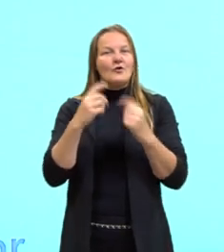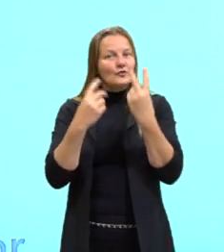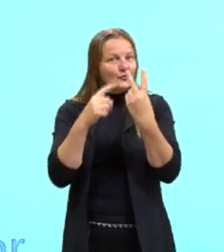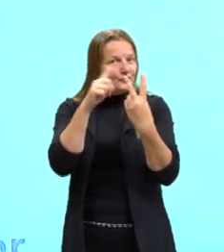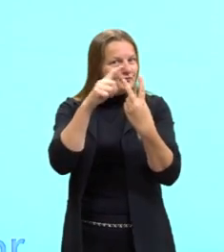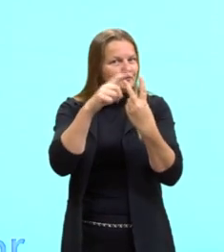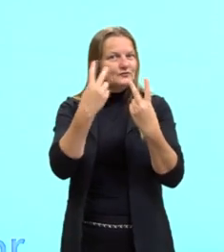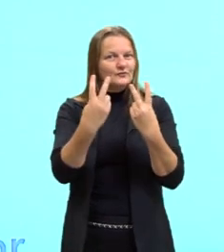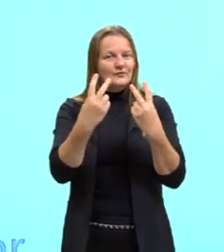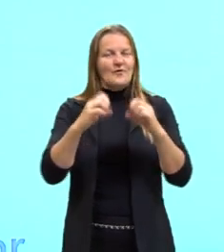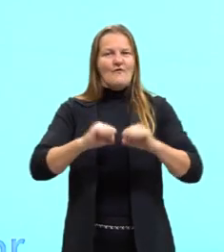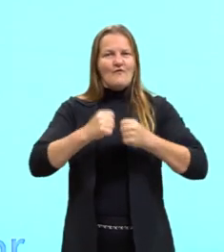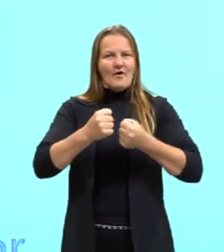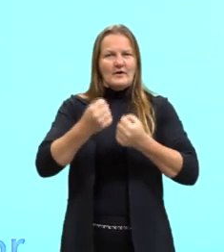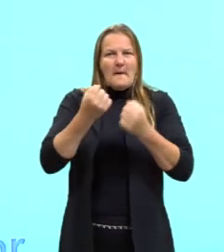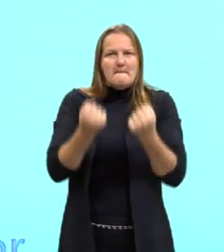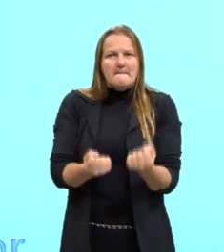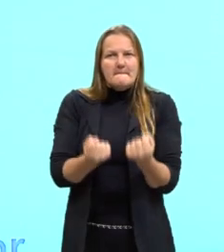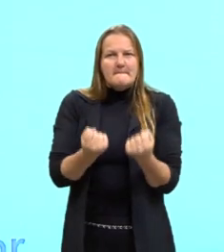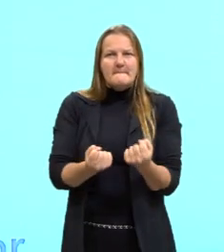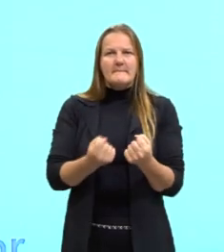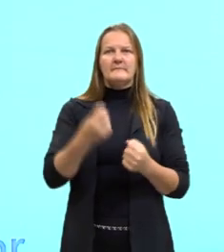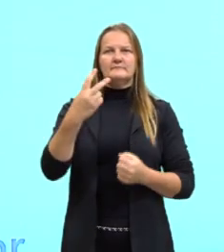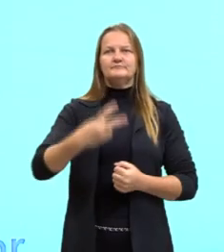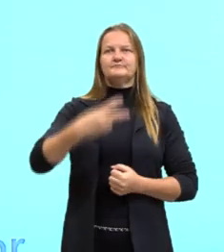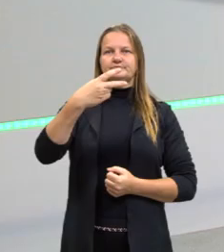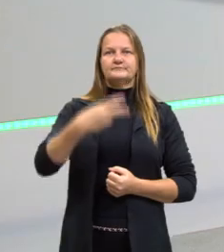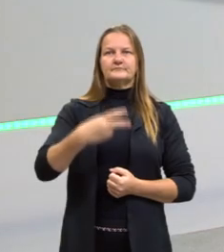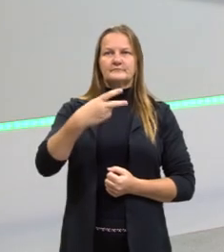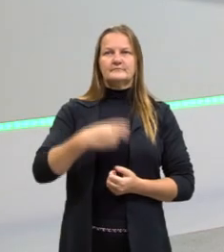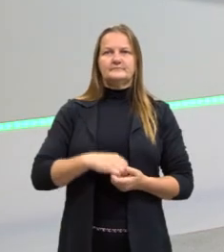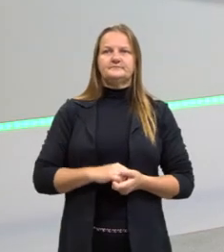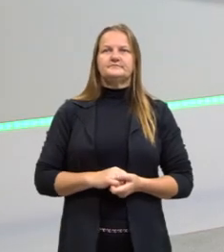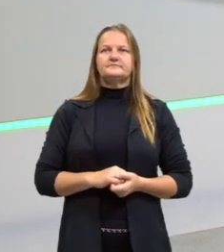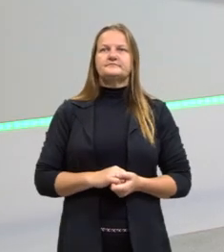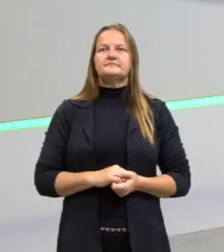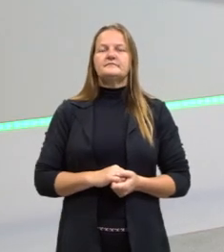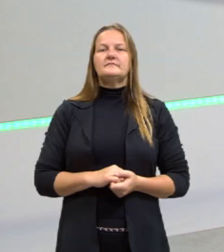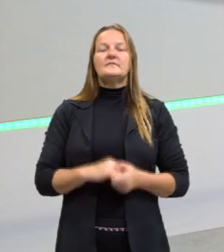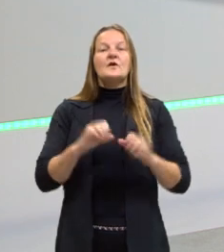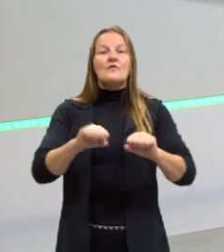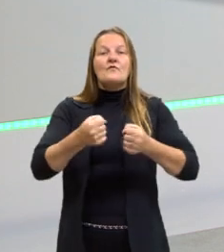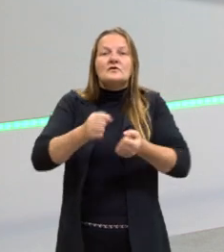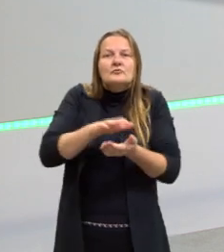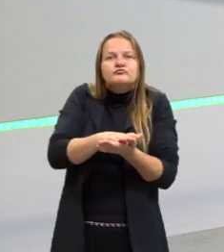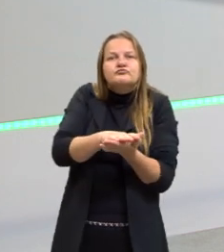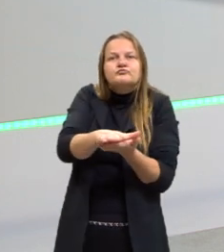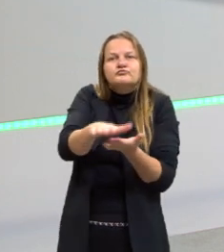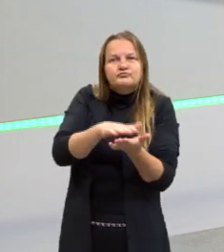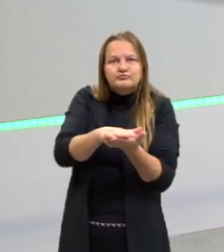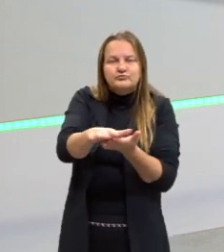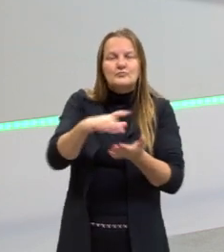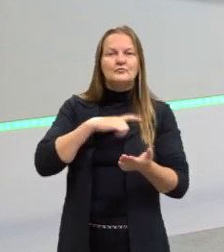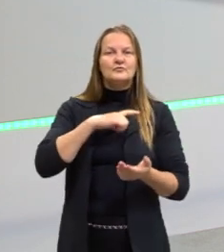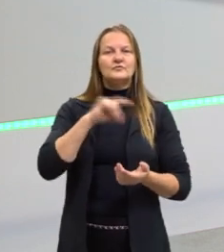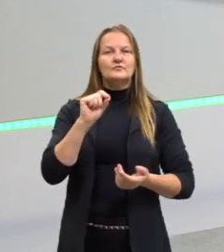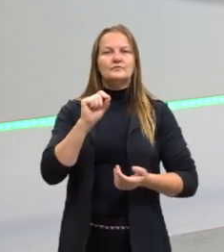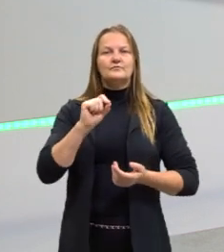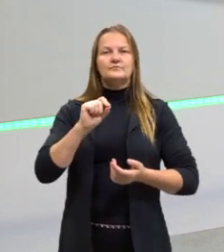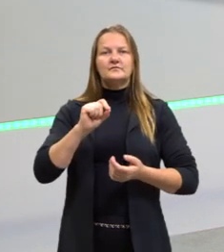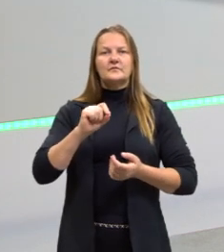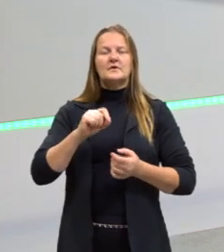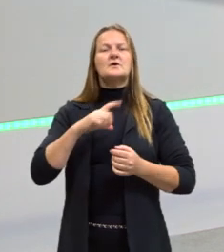elas ainda estão agindo certo a gente já falou sobre elas é a força de atrito né ela tem uma